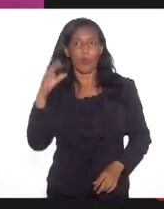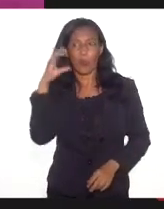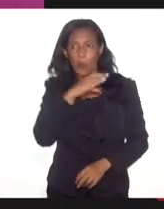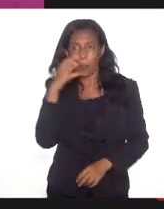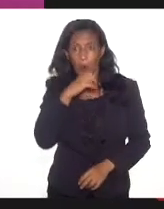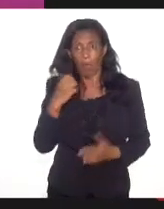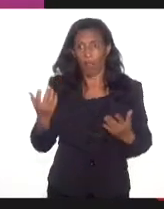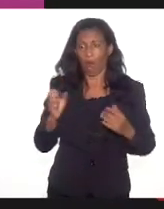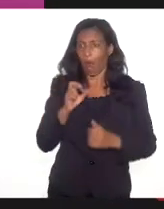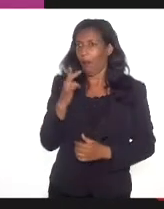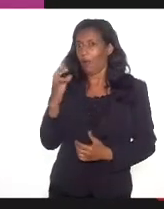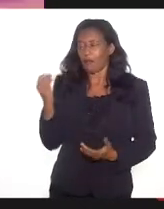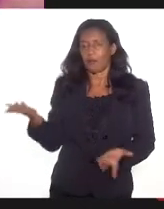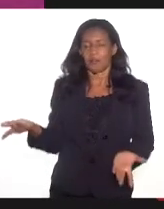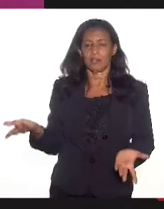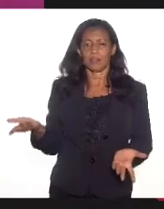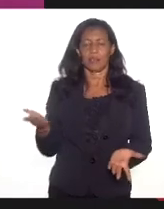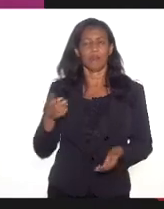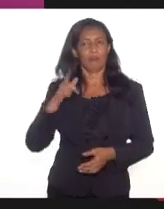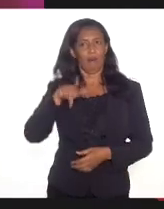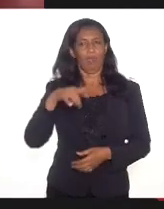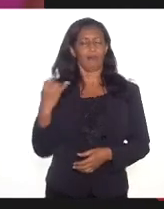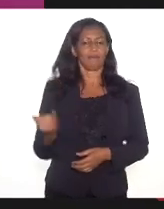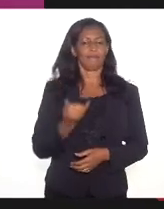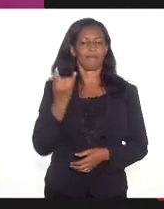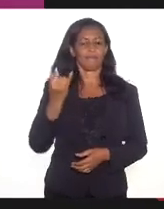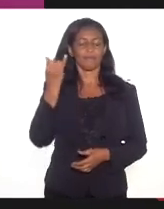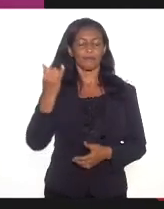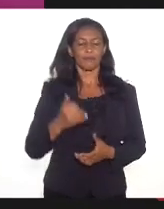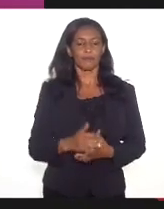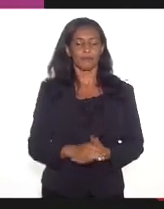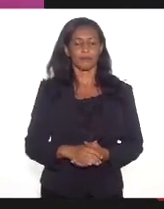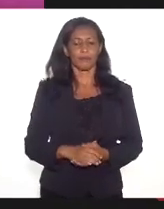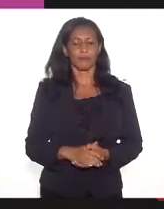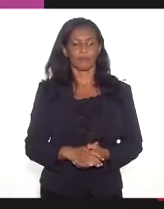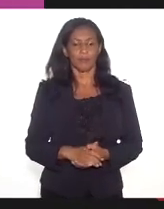óbvio e aí é importante né o